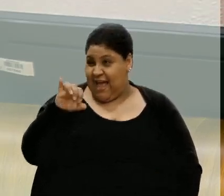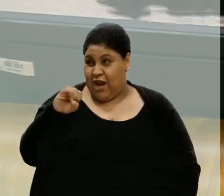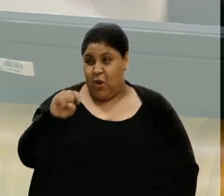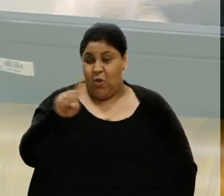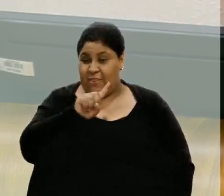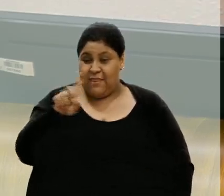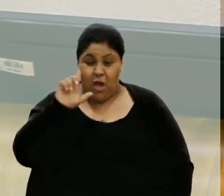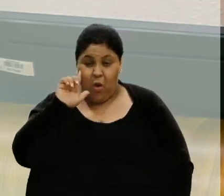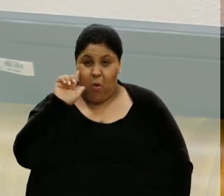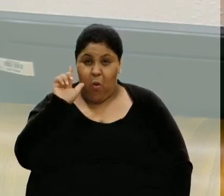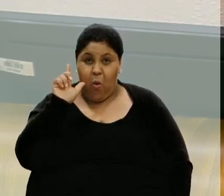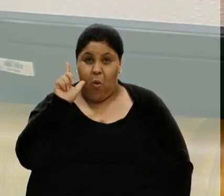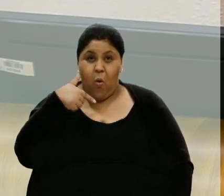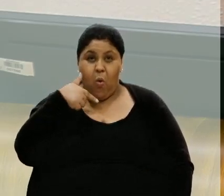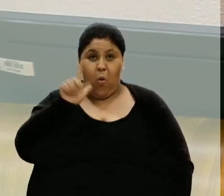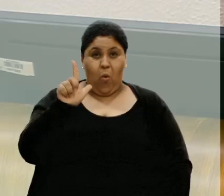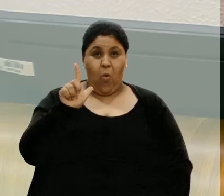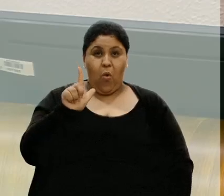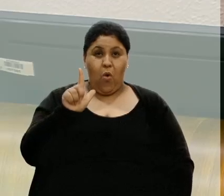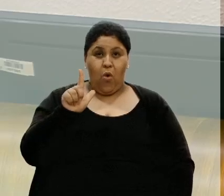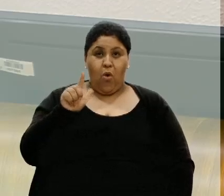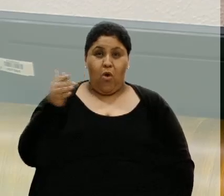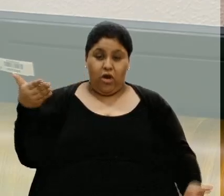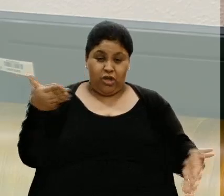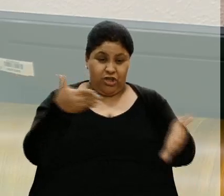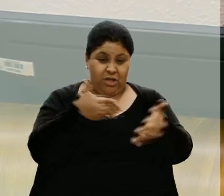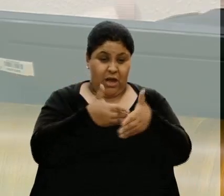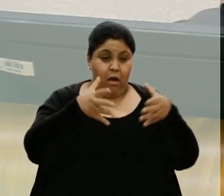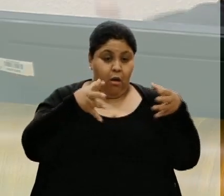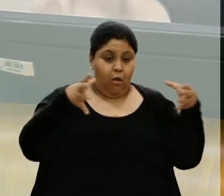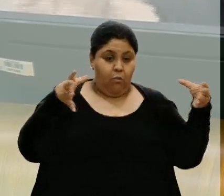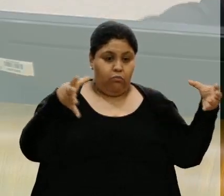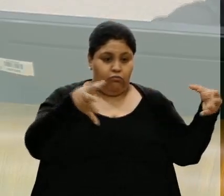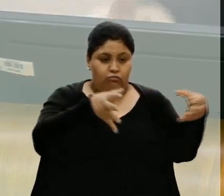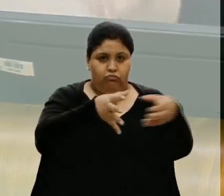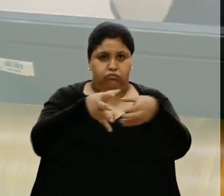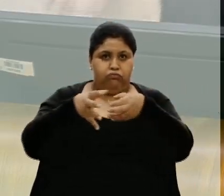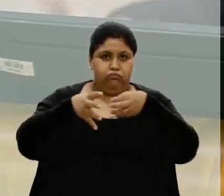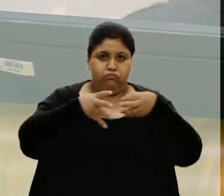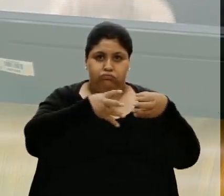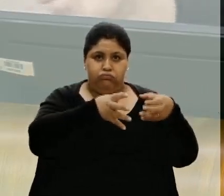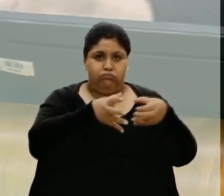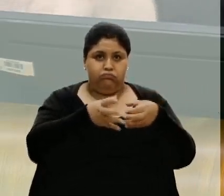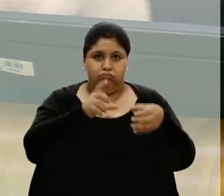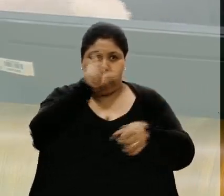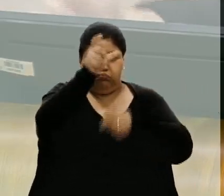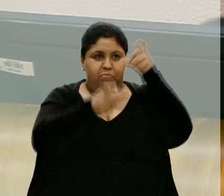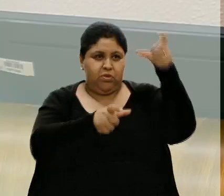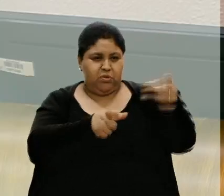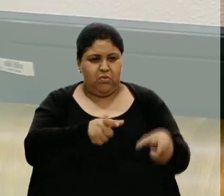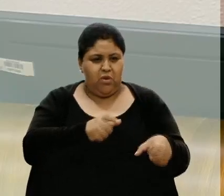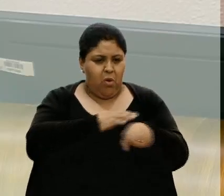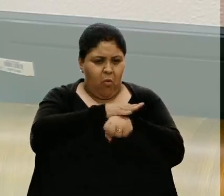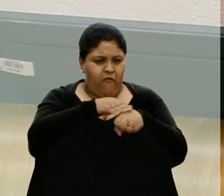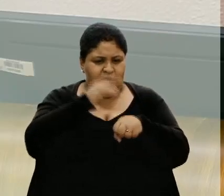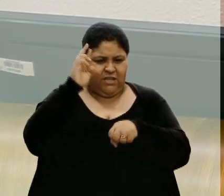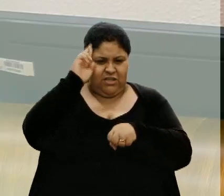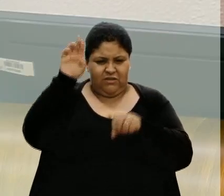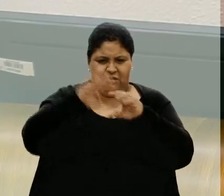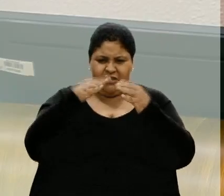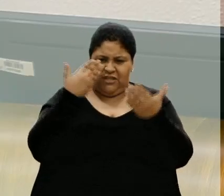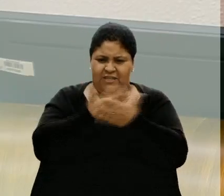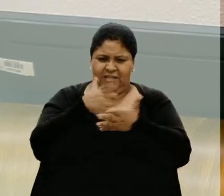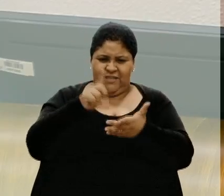com uma comitiva grande lá, só faltou um ônibus, vereadora Rose. E aí não conversaram com a direção da escola que tinha que fazer a parte